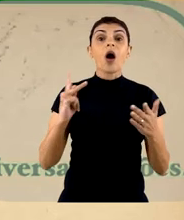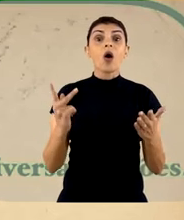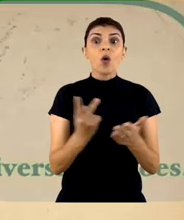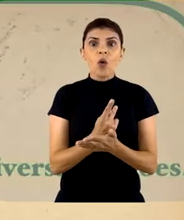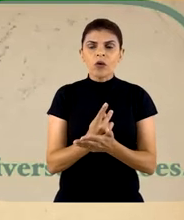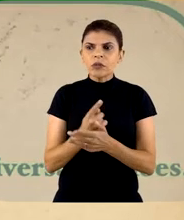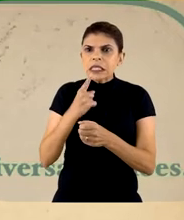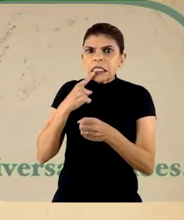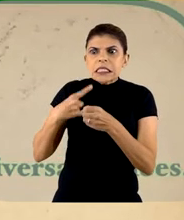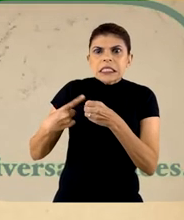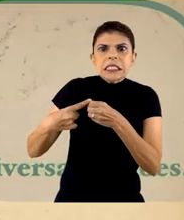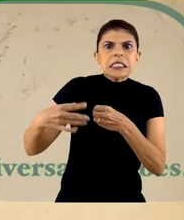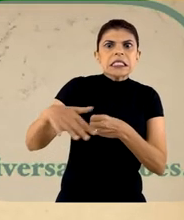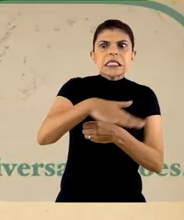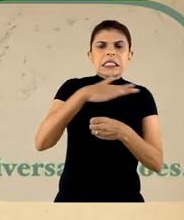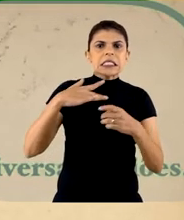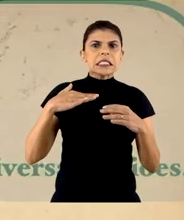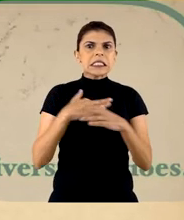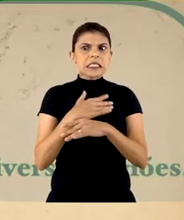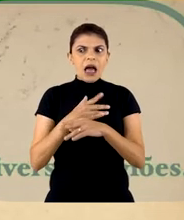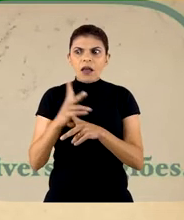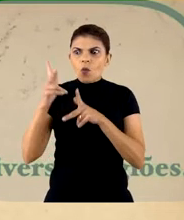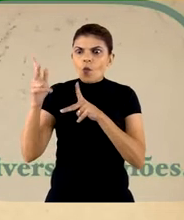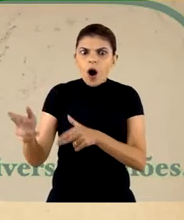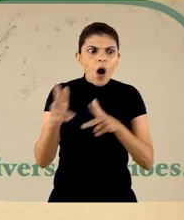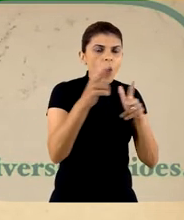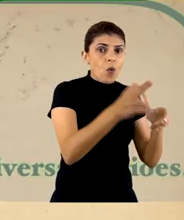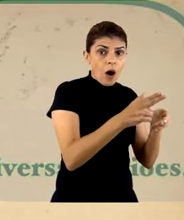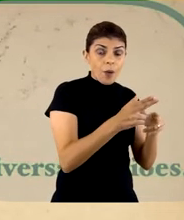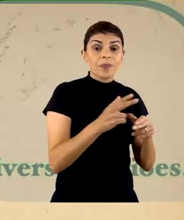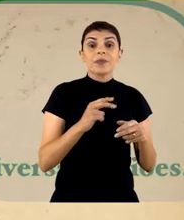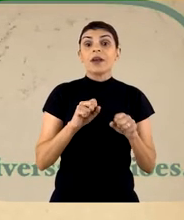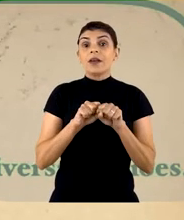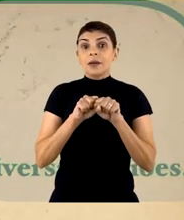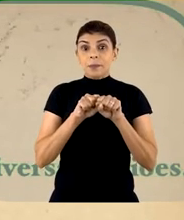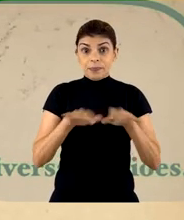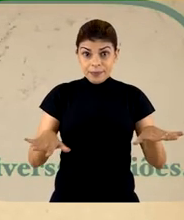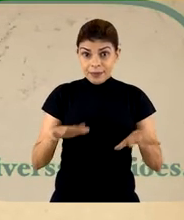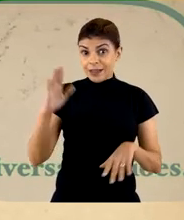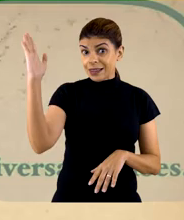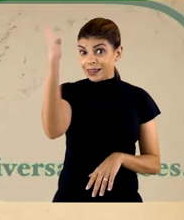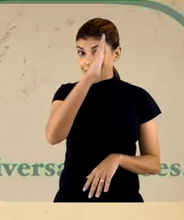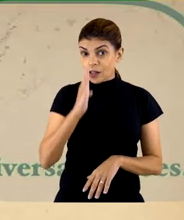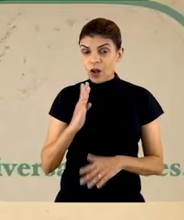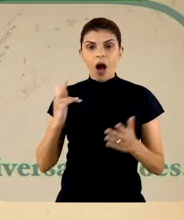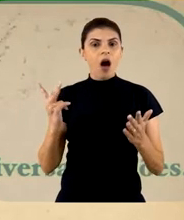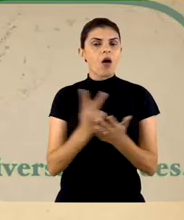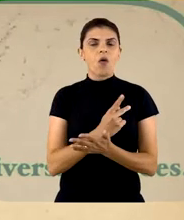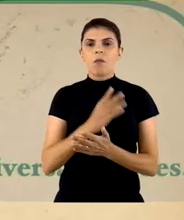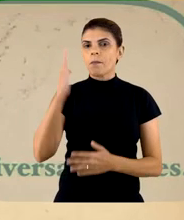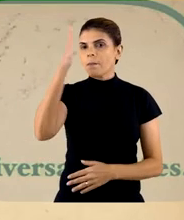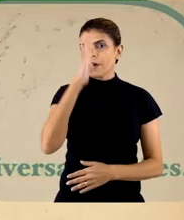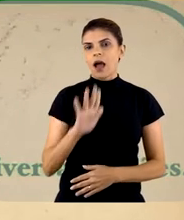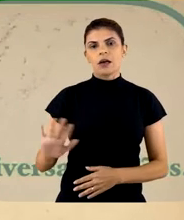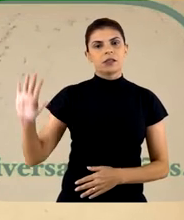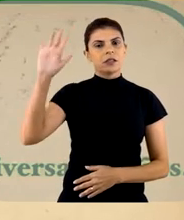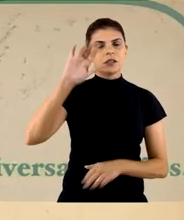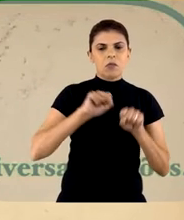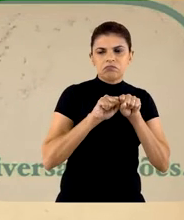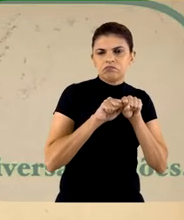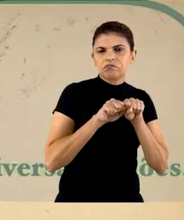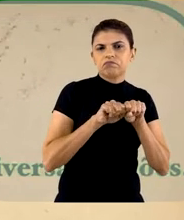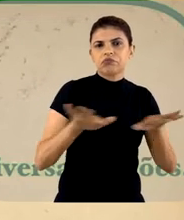acontece quando diversas cidades têm casos. E a epidemia nacional acontece quando há casos em diversas regiões do